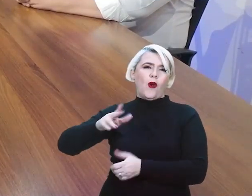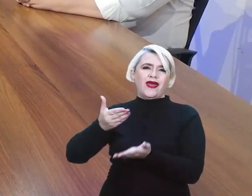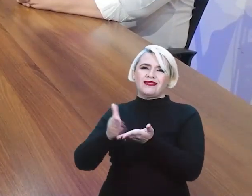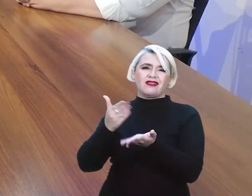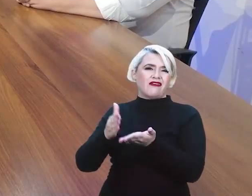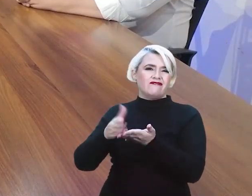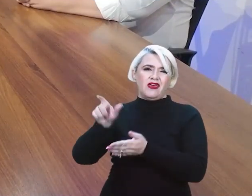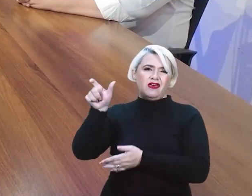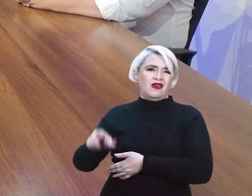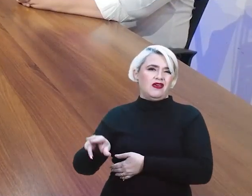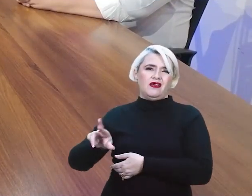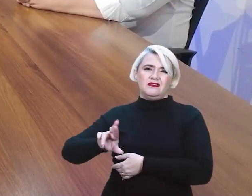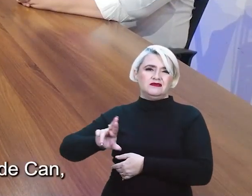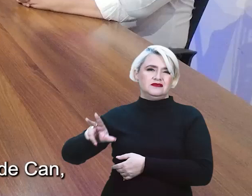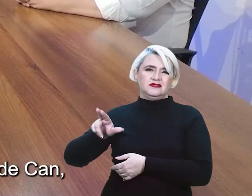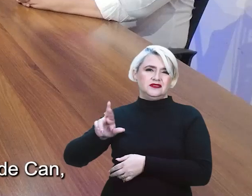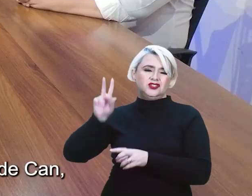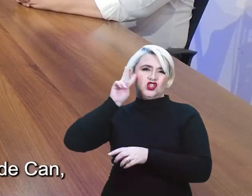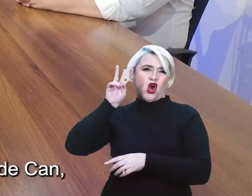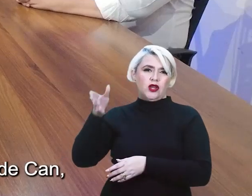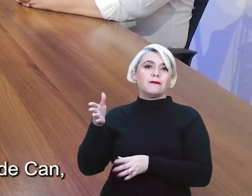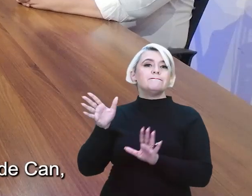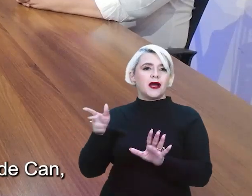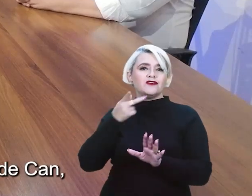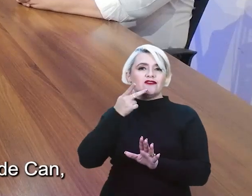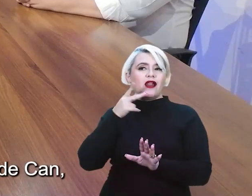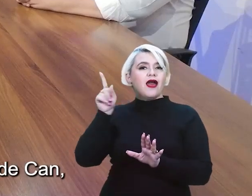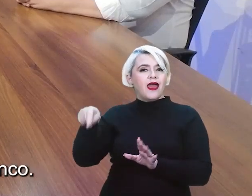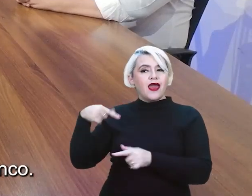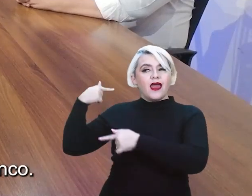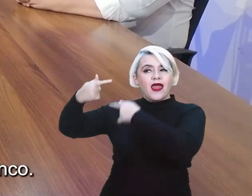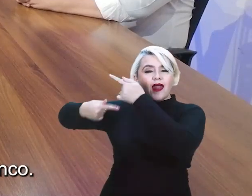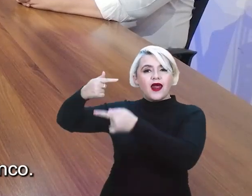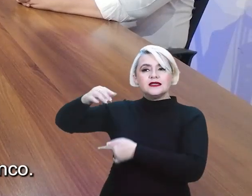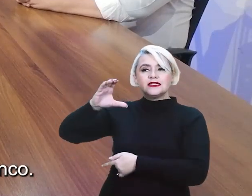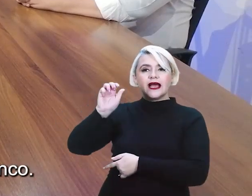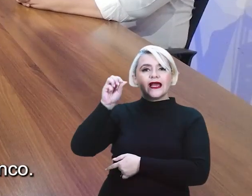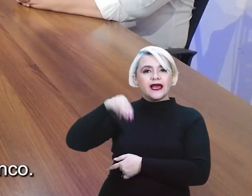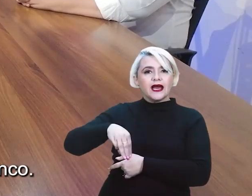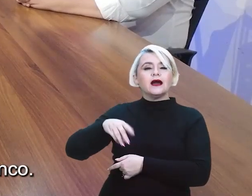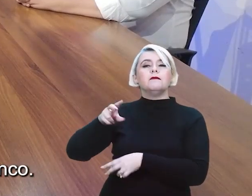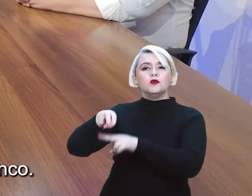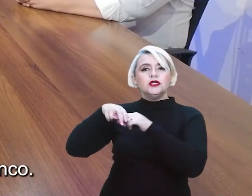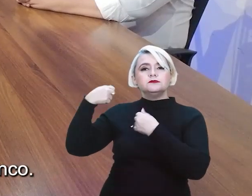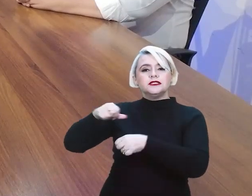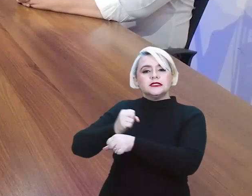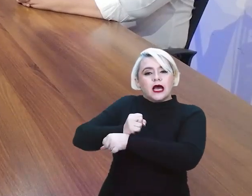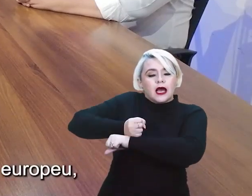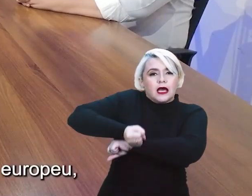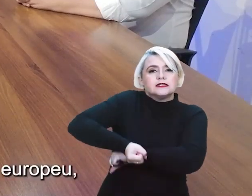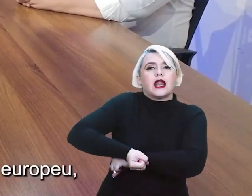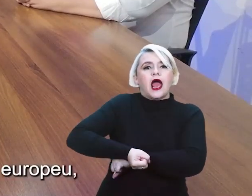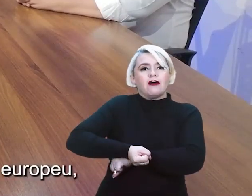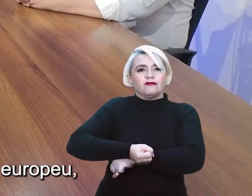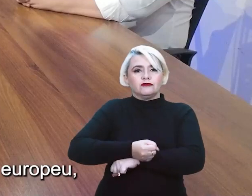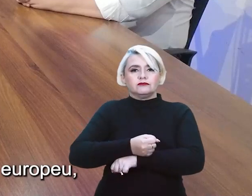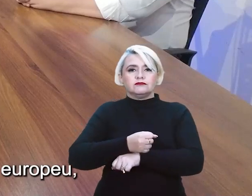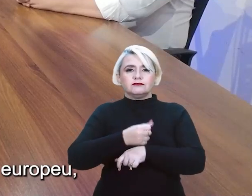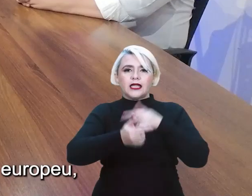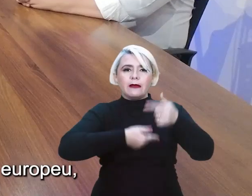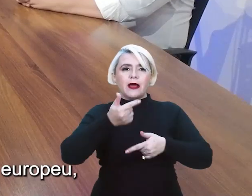ver essa relação, mas vai dizer que nós seríamos a herança de Cã e que nós éramos para trabalhar para o povo branco. Uhum. Claro que isso é